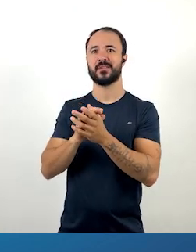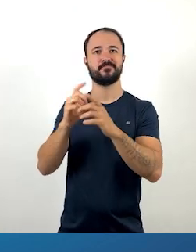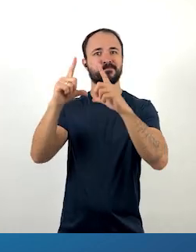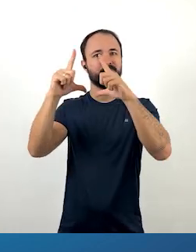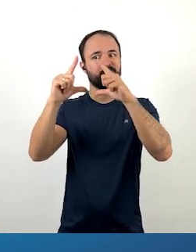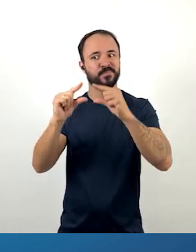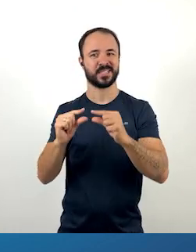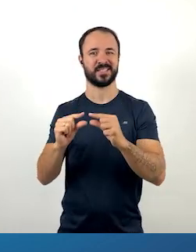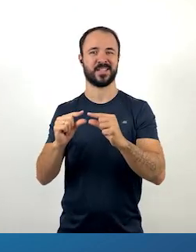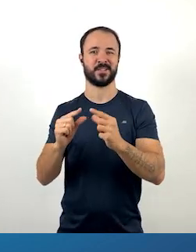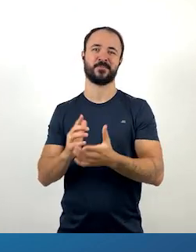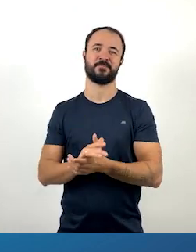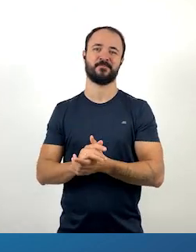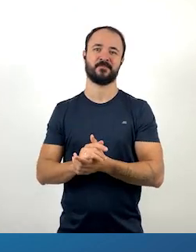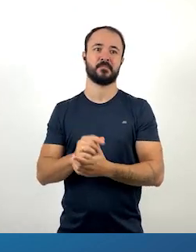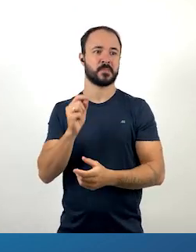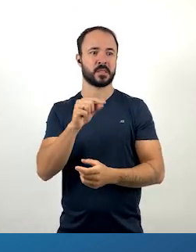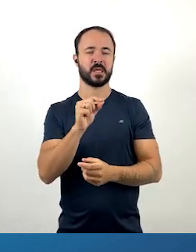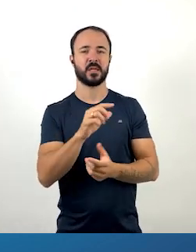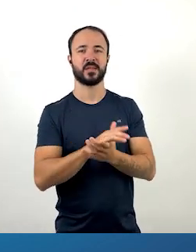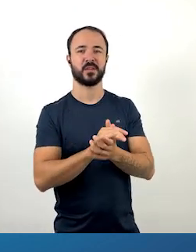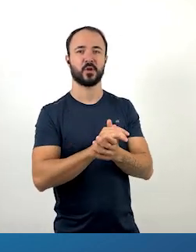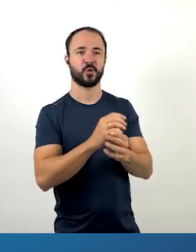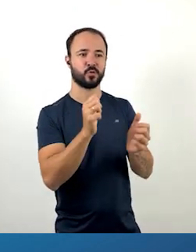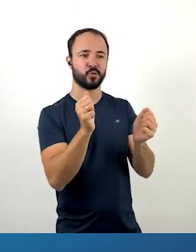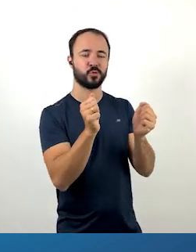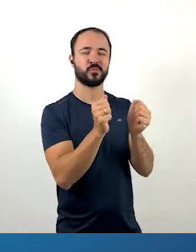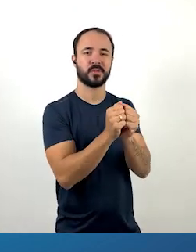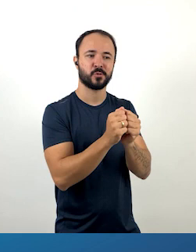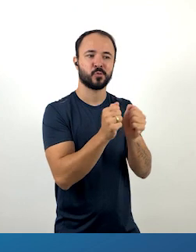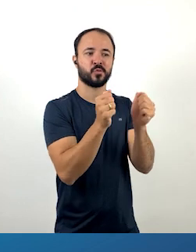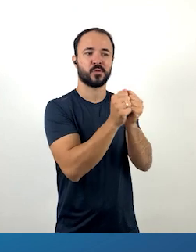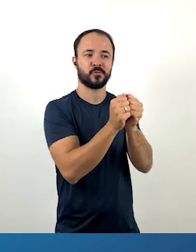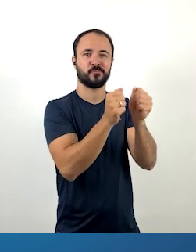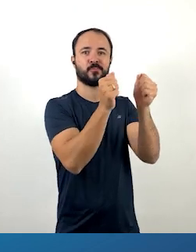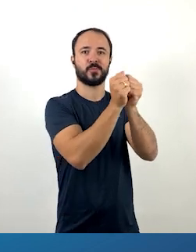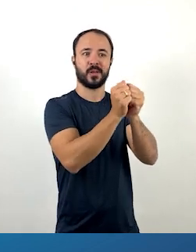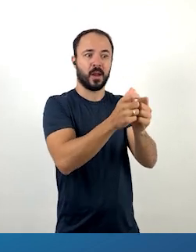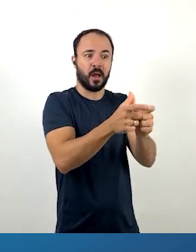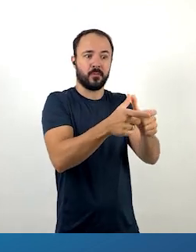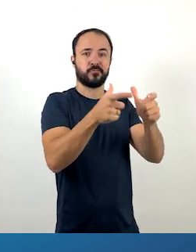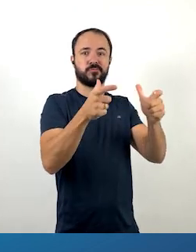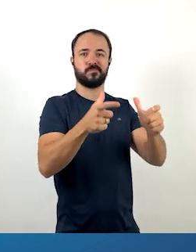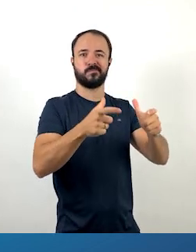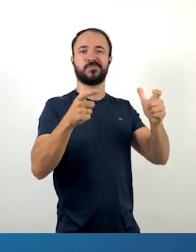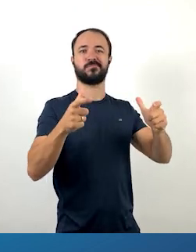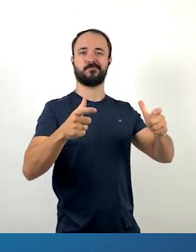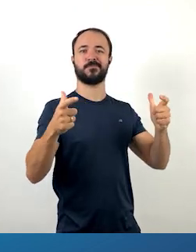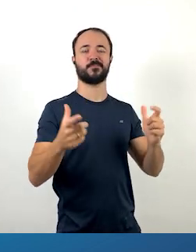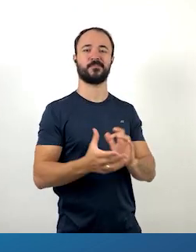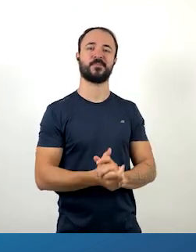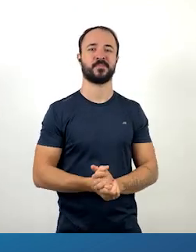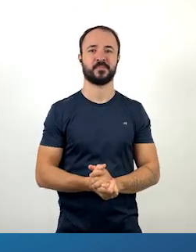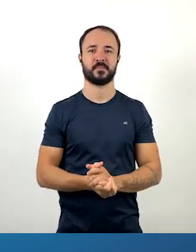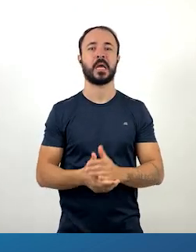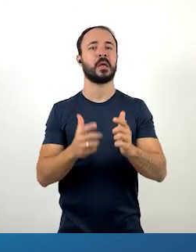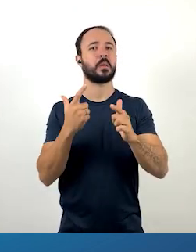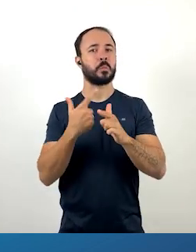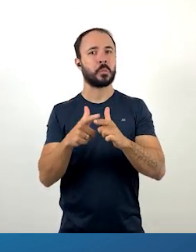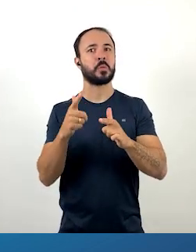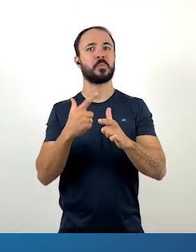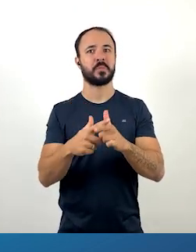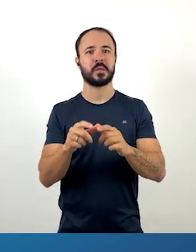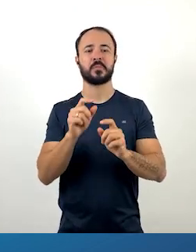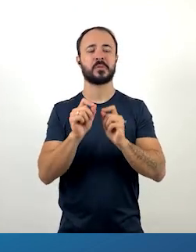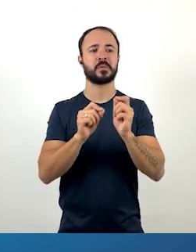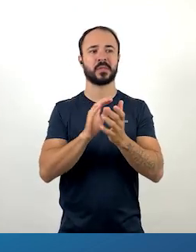plásticos microscópicos. Eles se formam a partir da decomposição de plásticos maiores. O grande problema do microplástico é que já está sendo encontrado